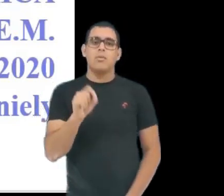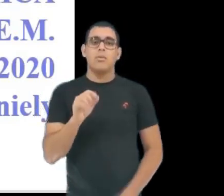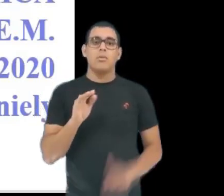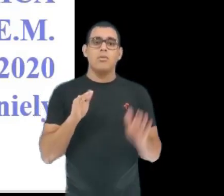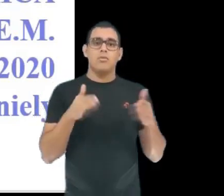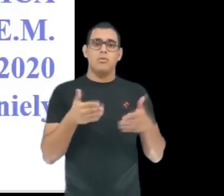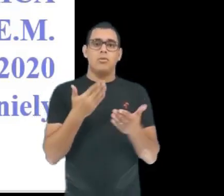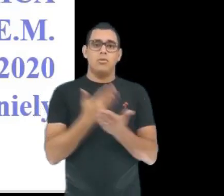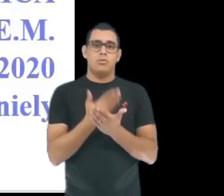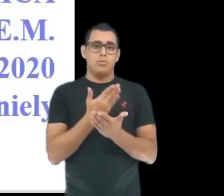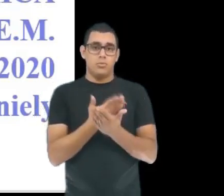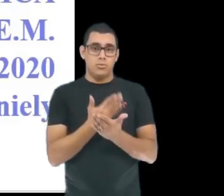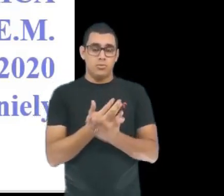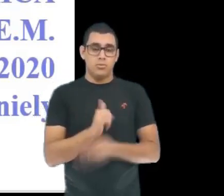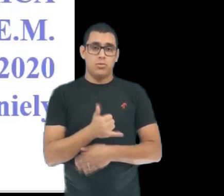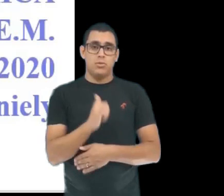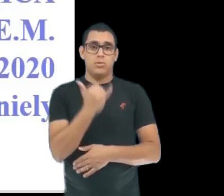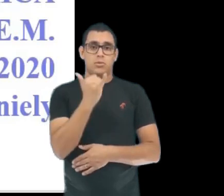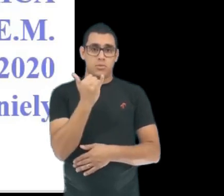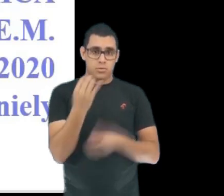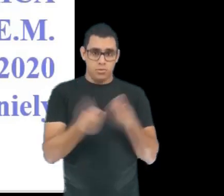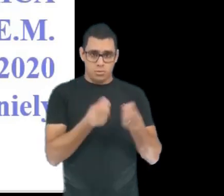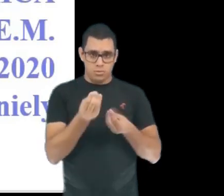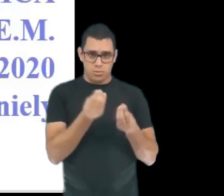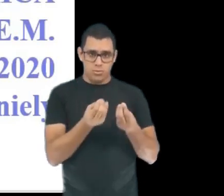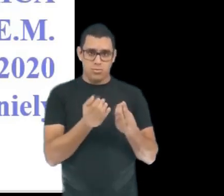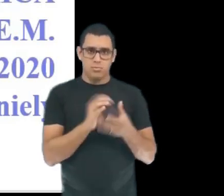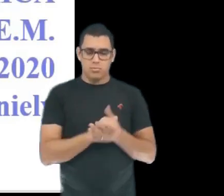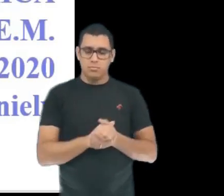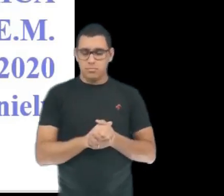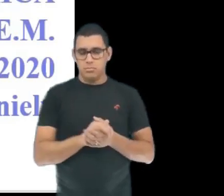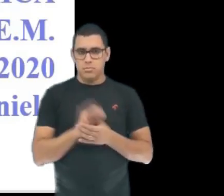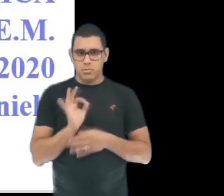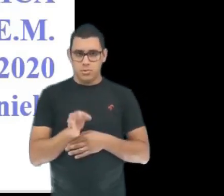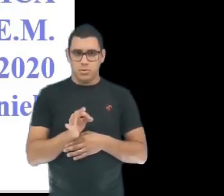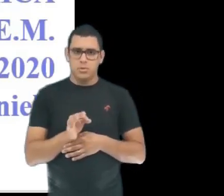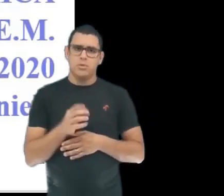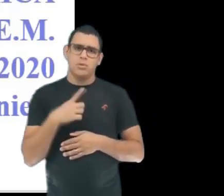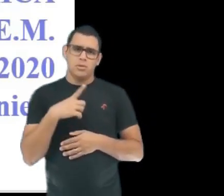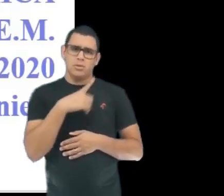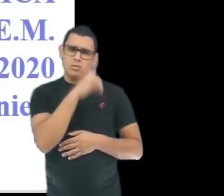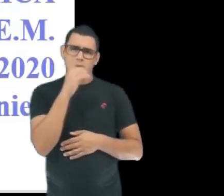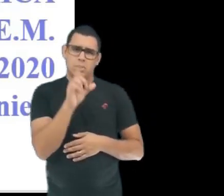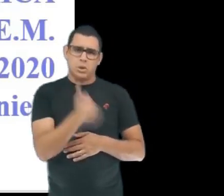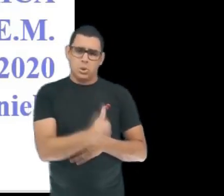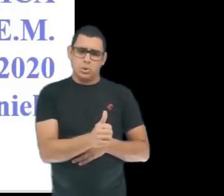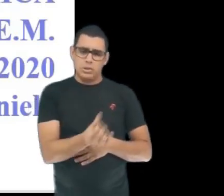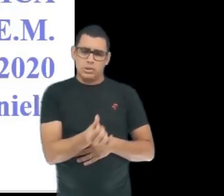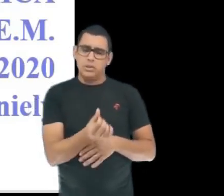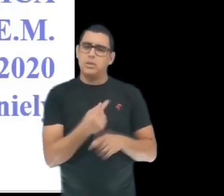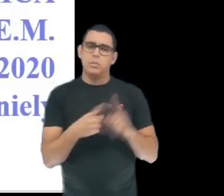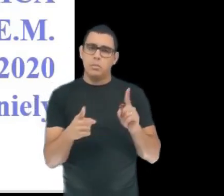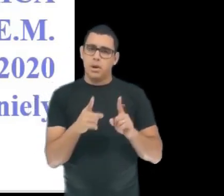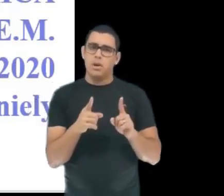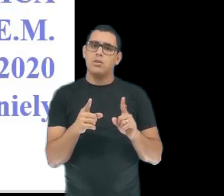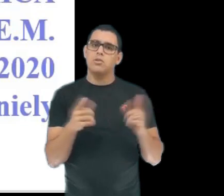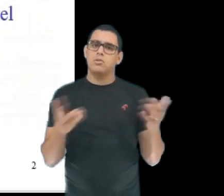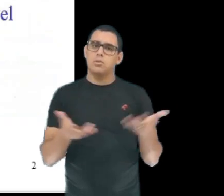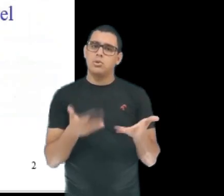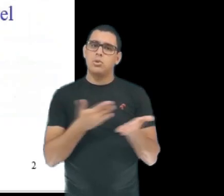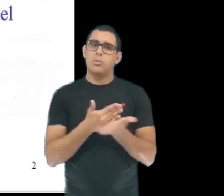a gente vai fazer a aplicação dessa aula dia 18/6, certo? Então,